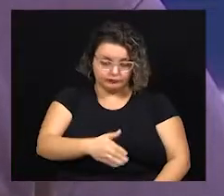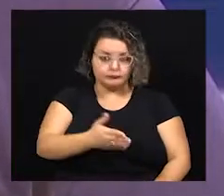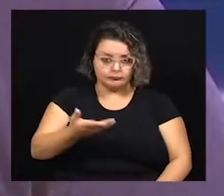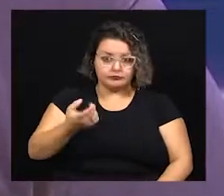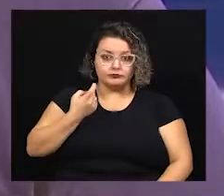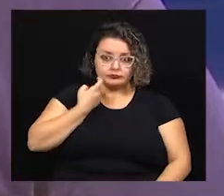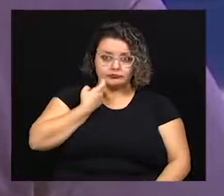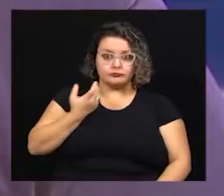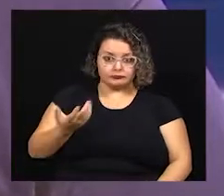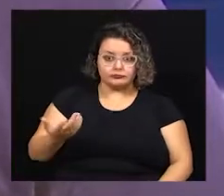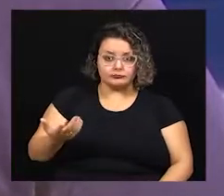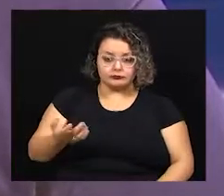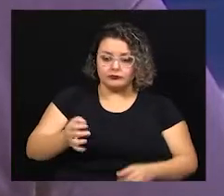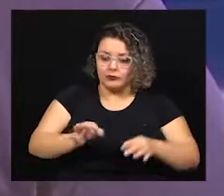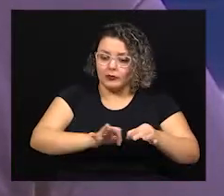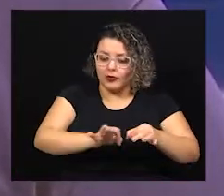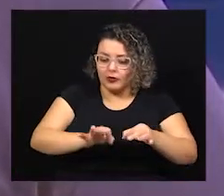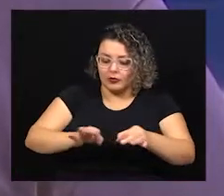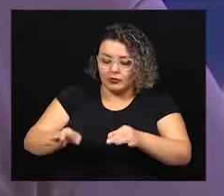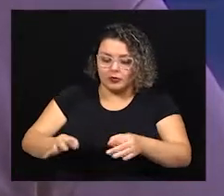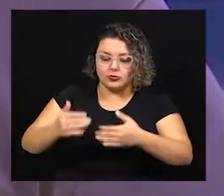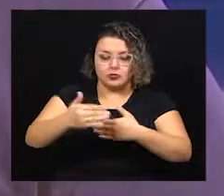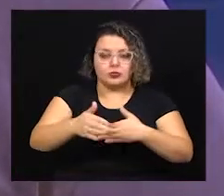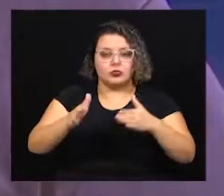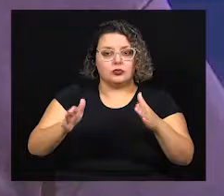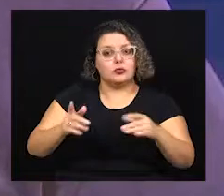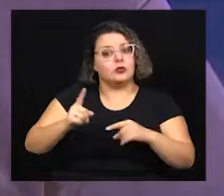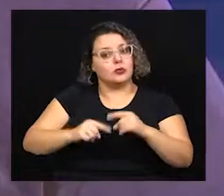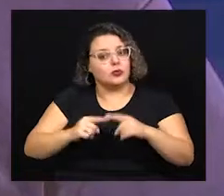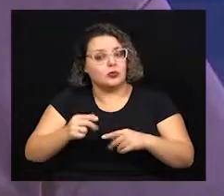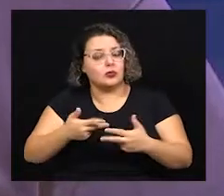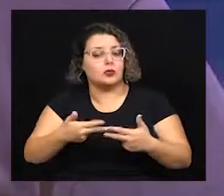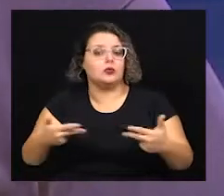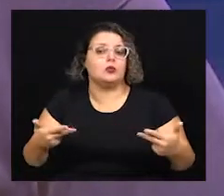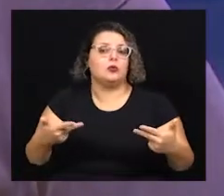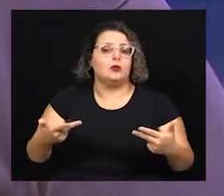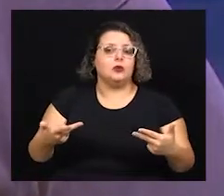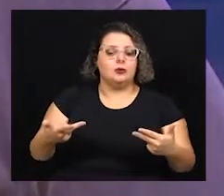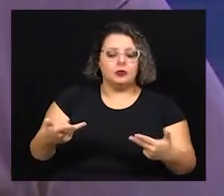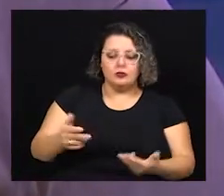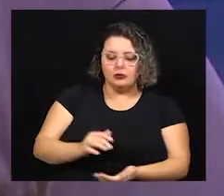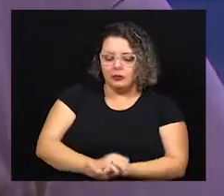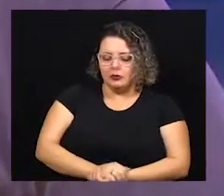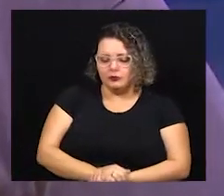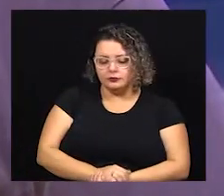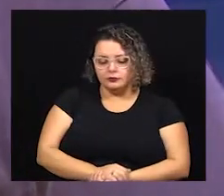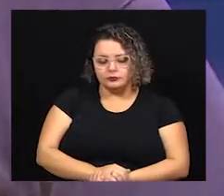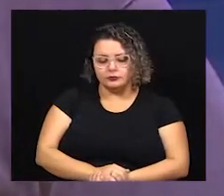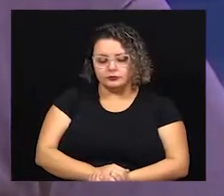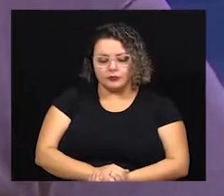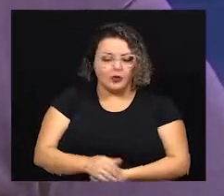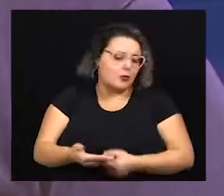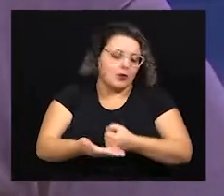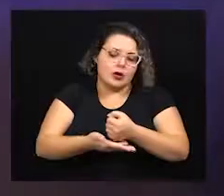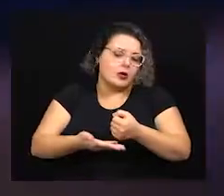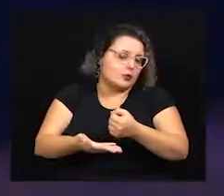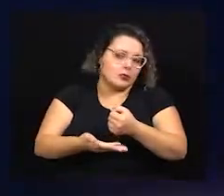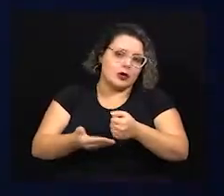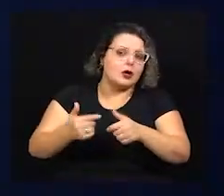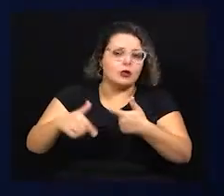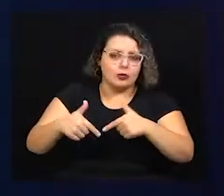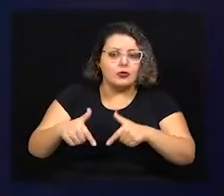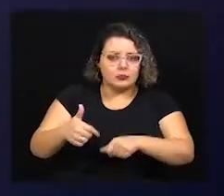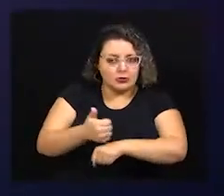fazer os projetos, né, o desenho do equipamento, do aquário, do móvel, do cliente. Tá? Basicamente esse é o trabalho